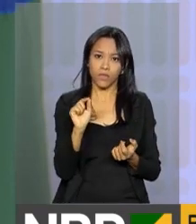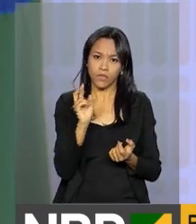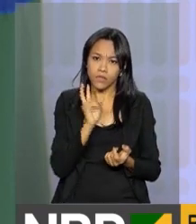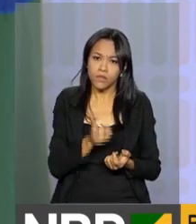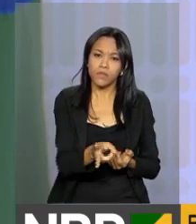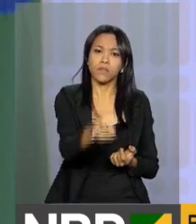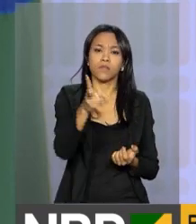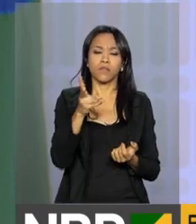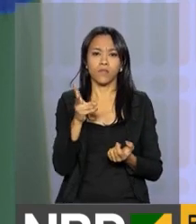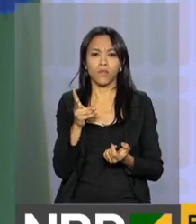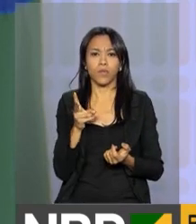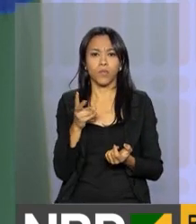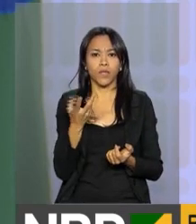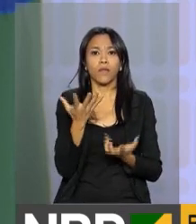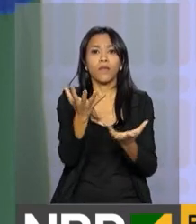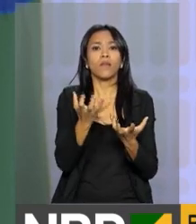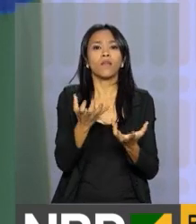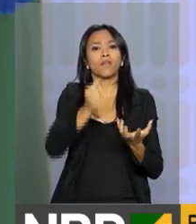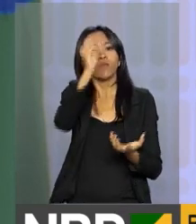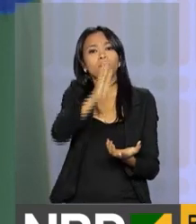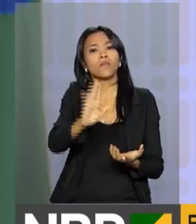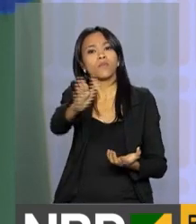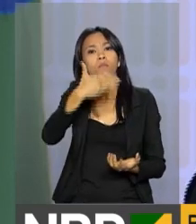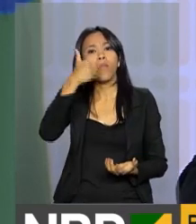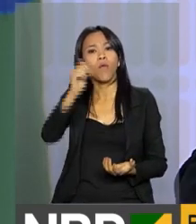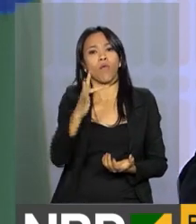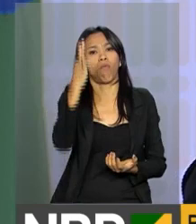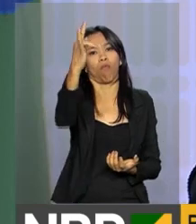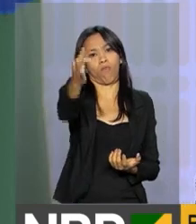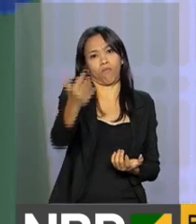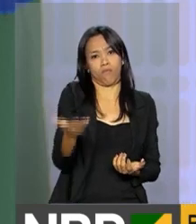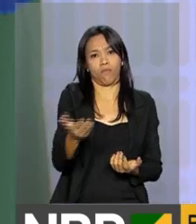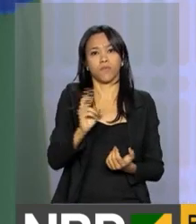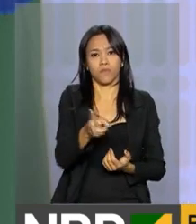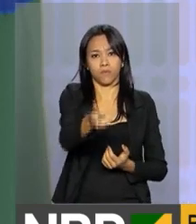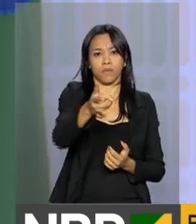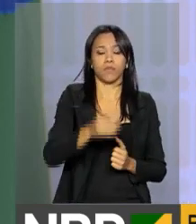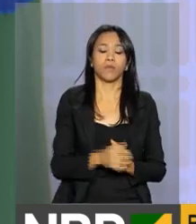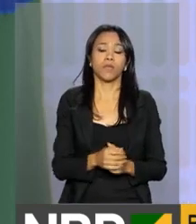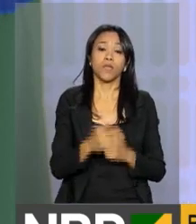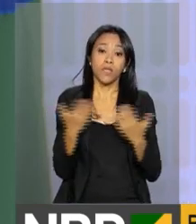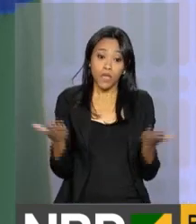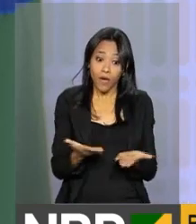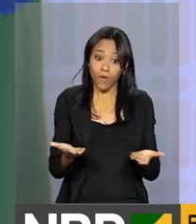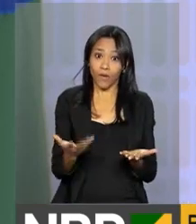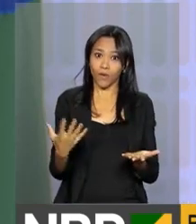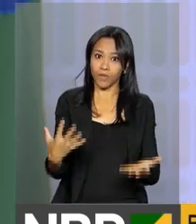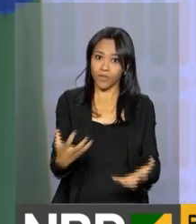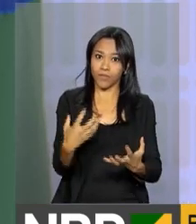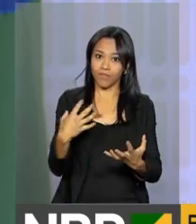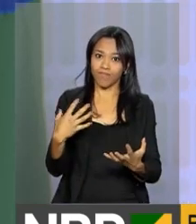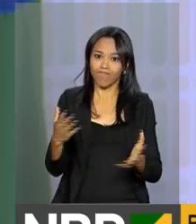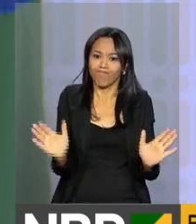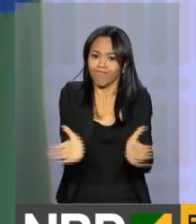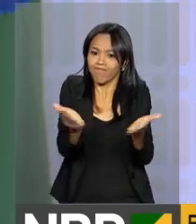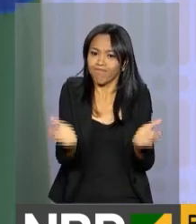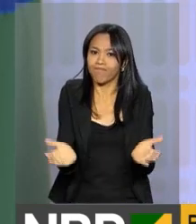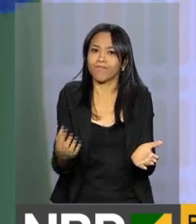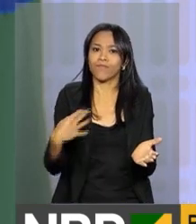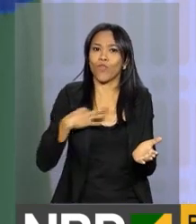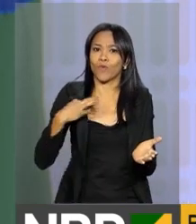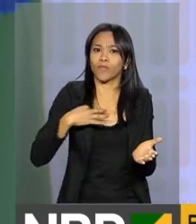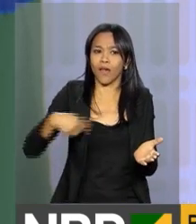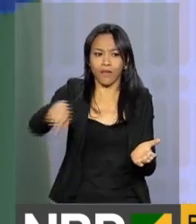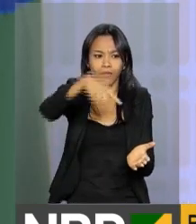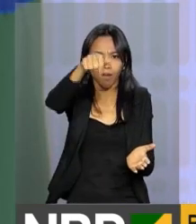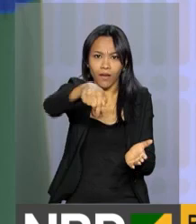busca de um Brasil melhor. E agora, com esse estímulo ao voluntariado, estamos alimentando